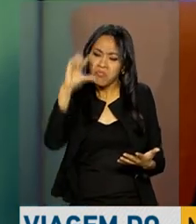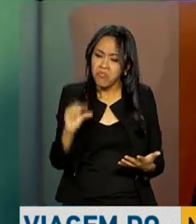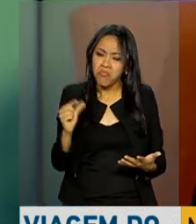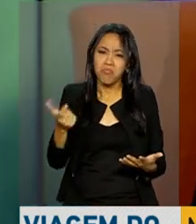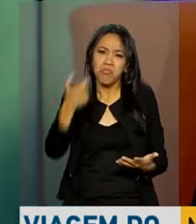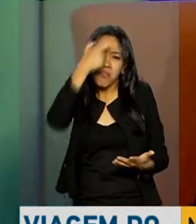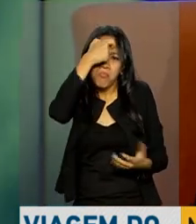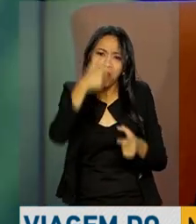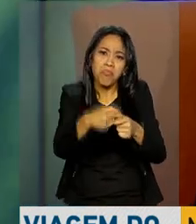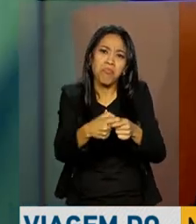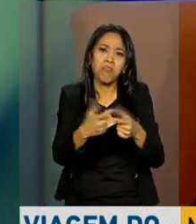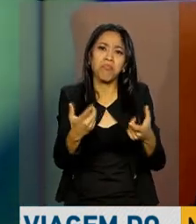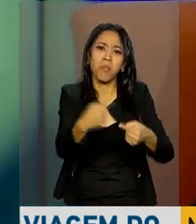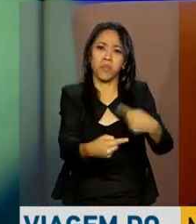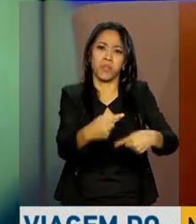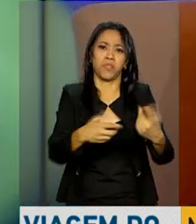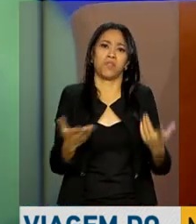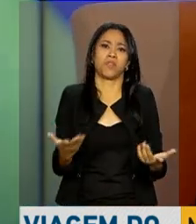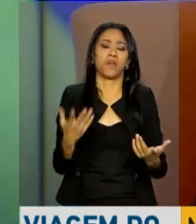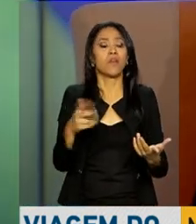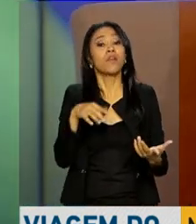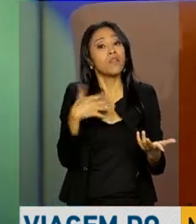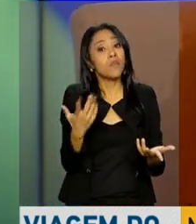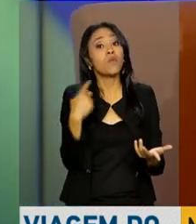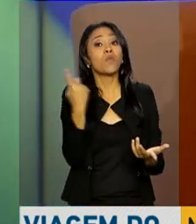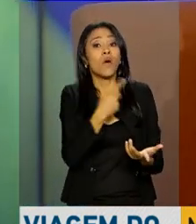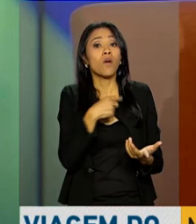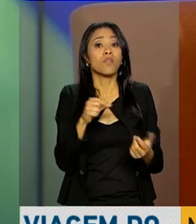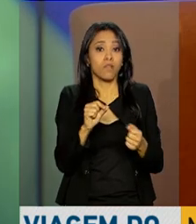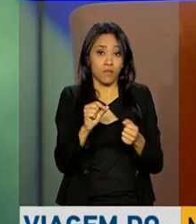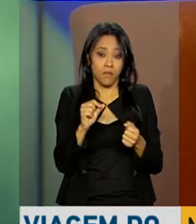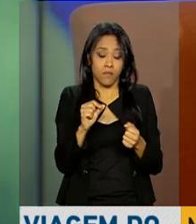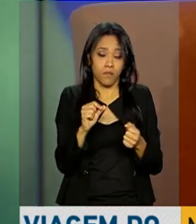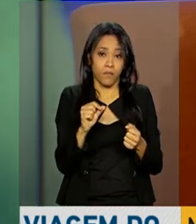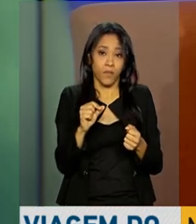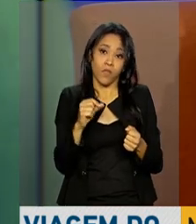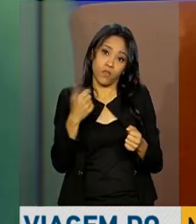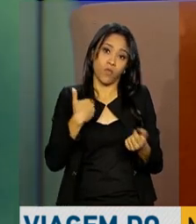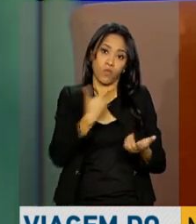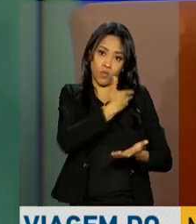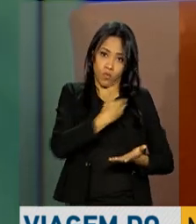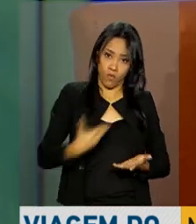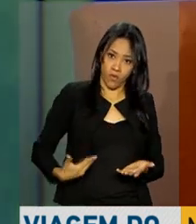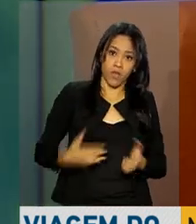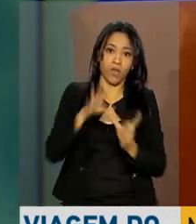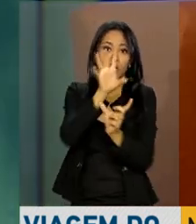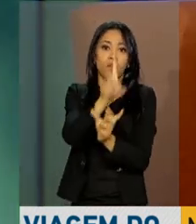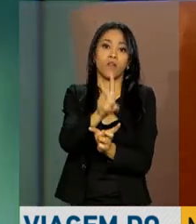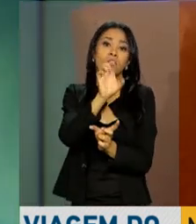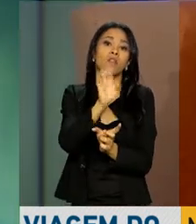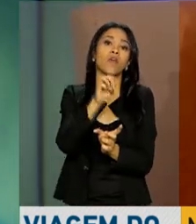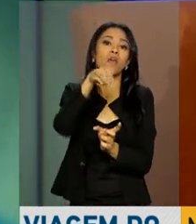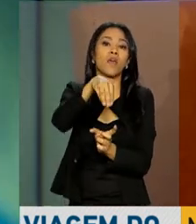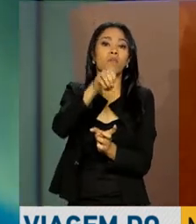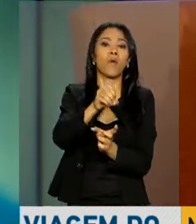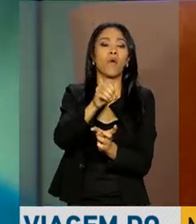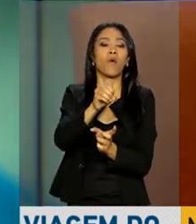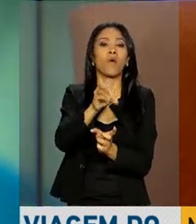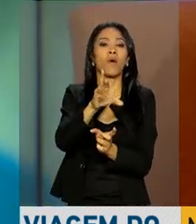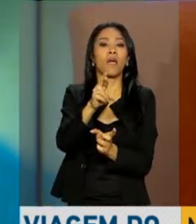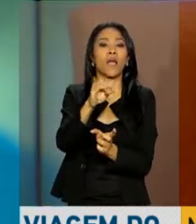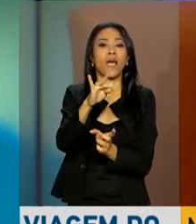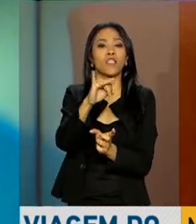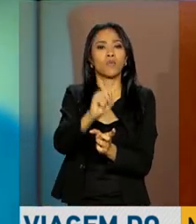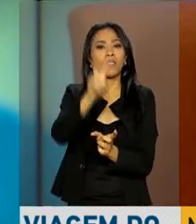né, da política. O que você tem que fazer, nós somos um Estado democrático, a partir de 5 de outubro de 88, quando